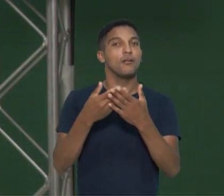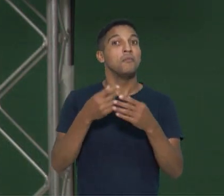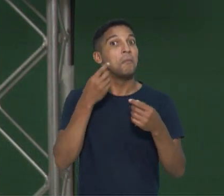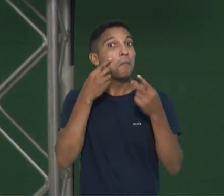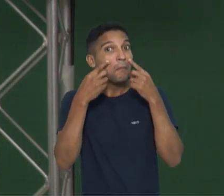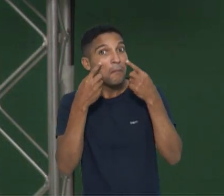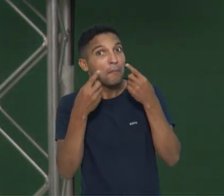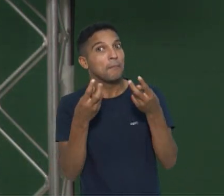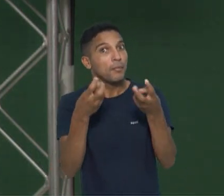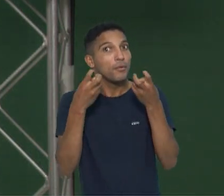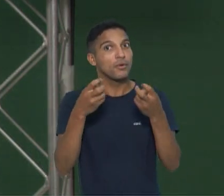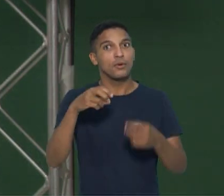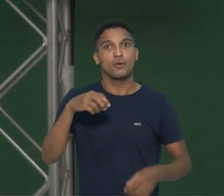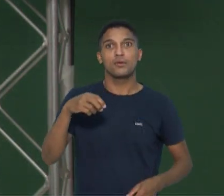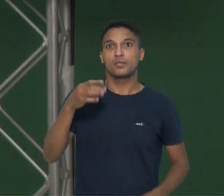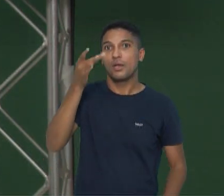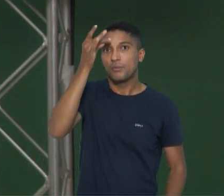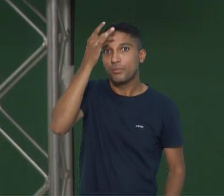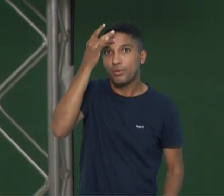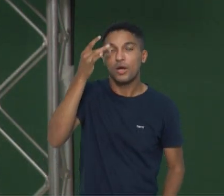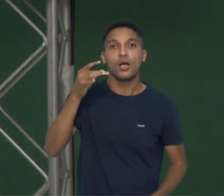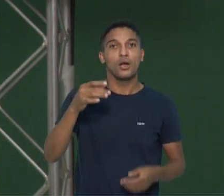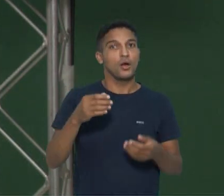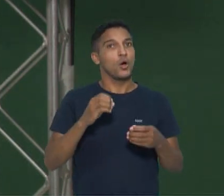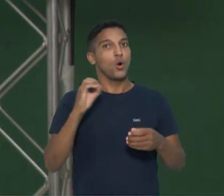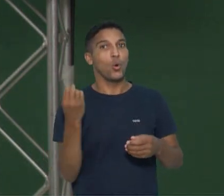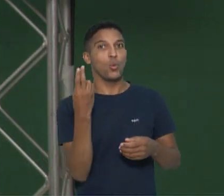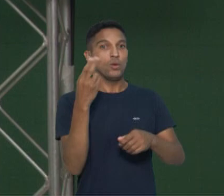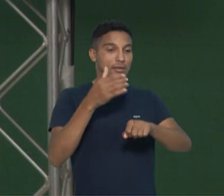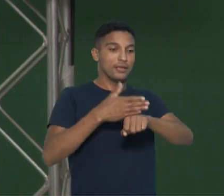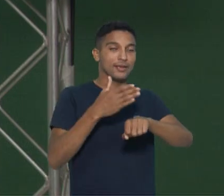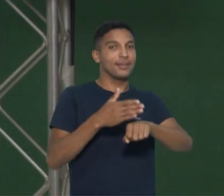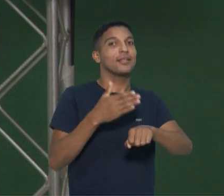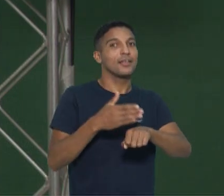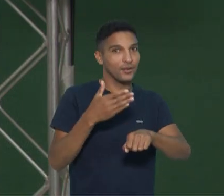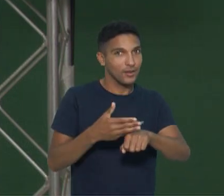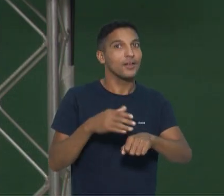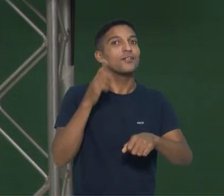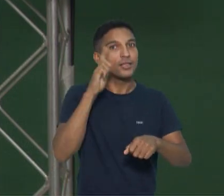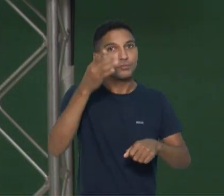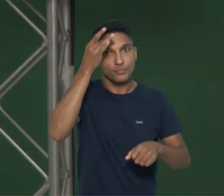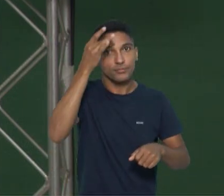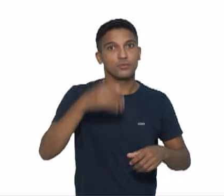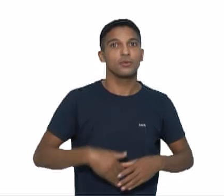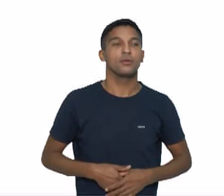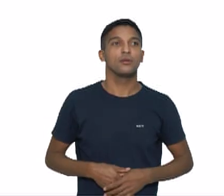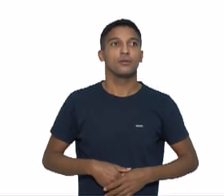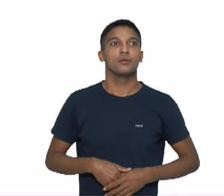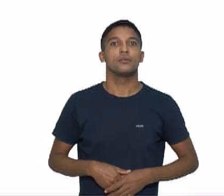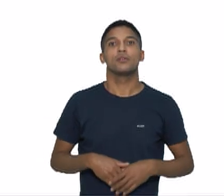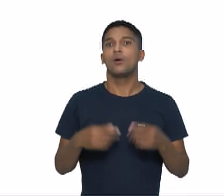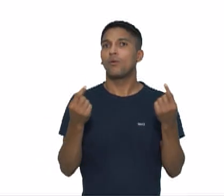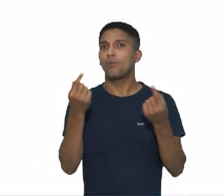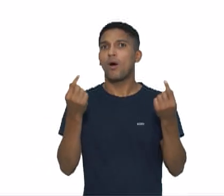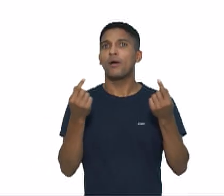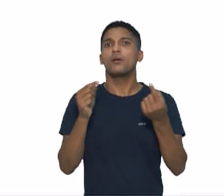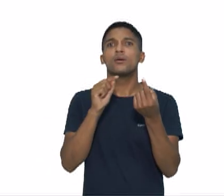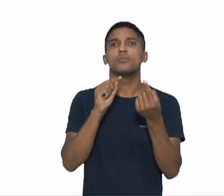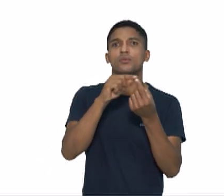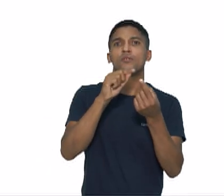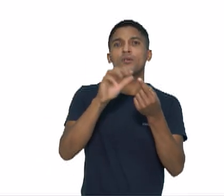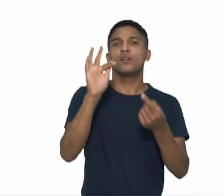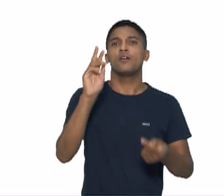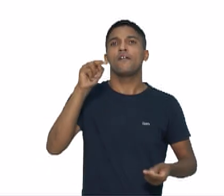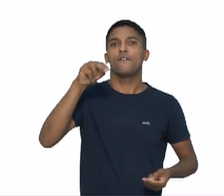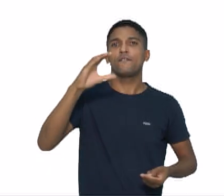gravou ou vamos gravar exercitando um pouquinho mais. Então, vamos lá. Olha só. Qual era a função dos